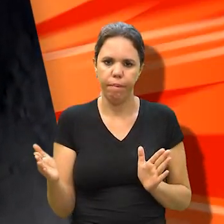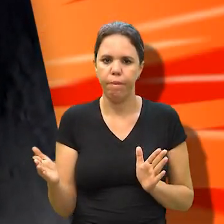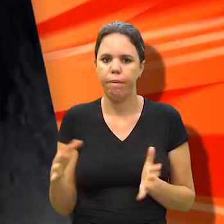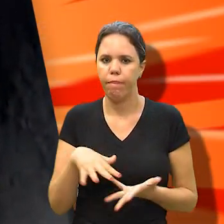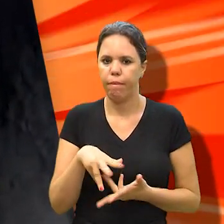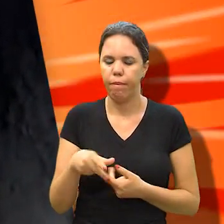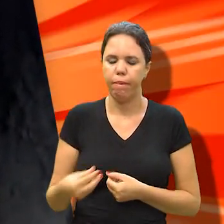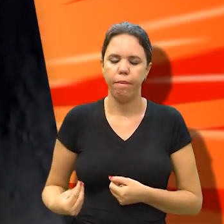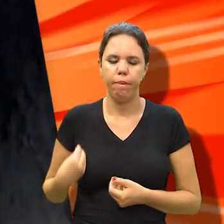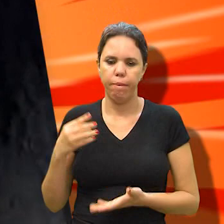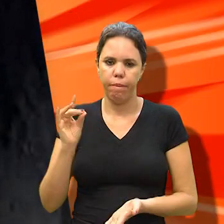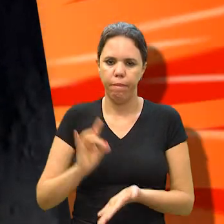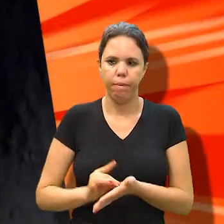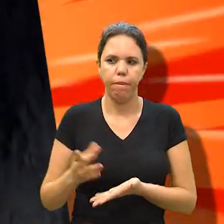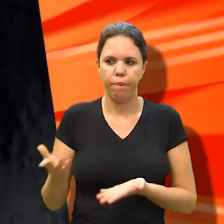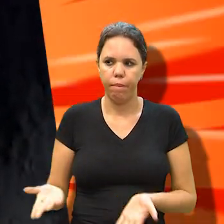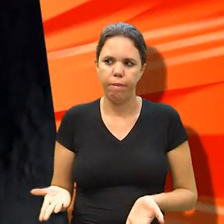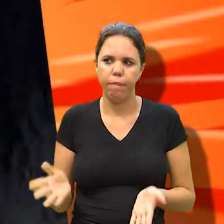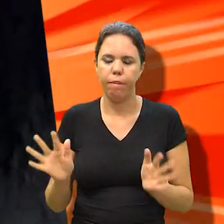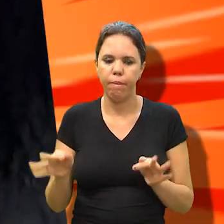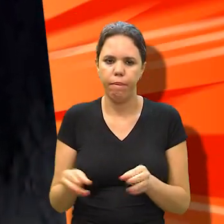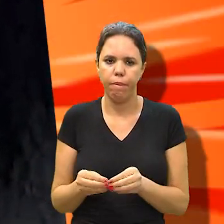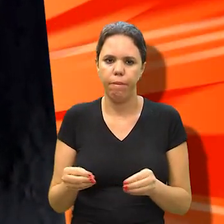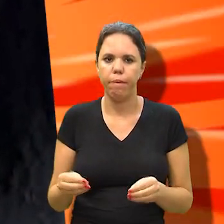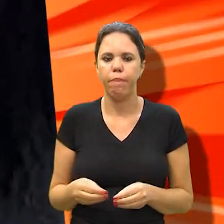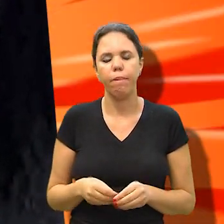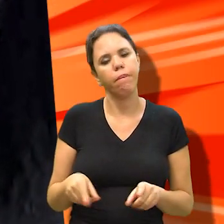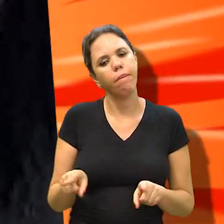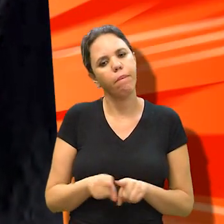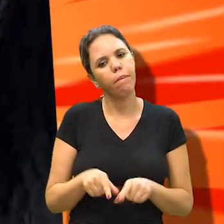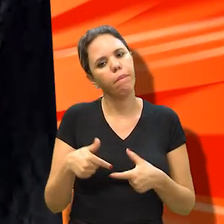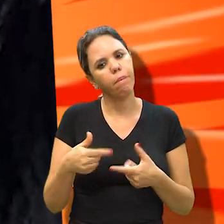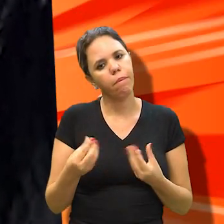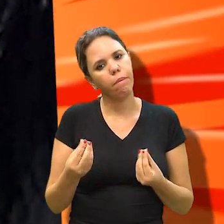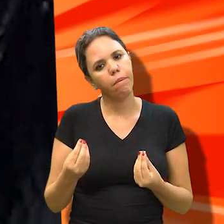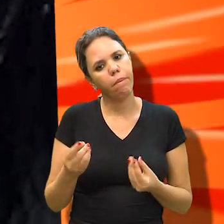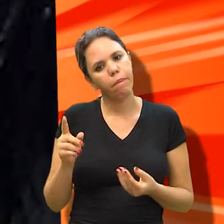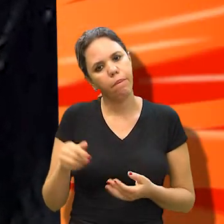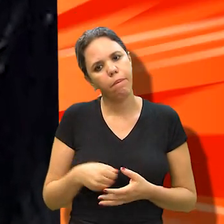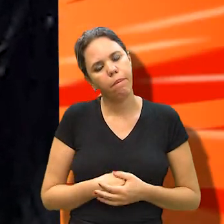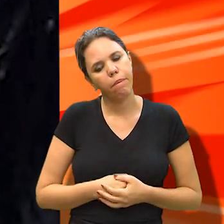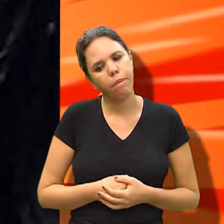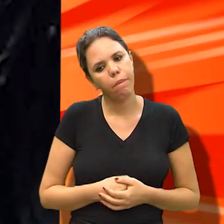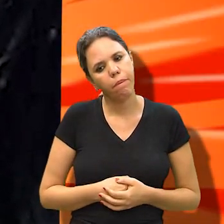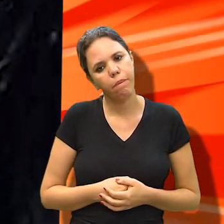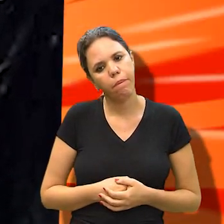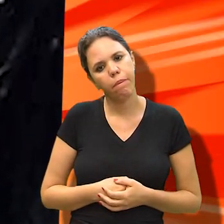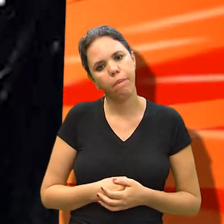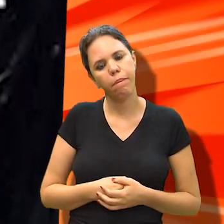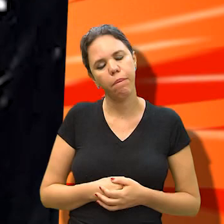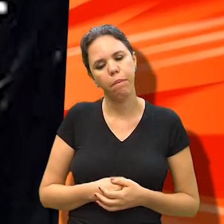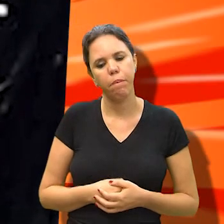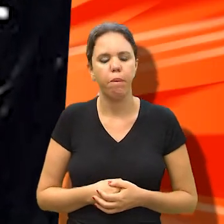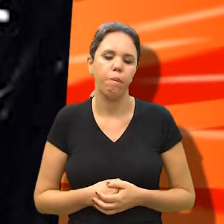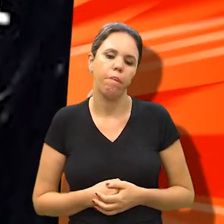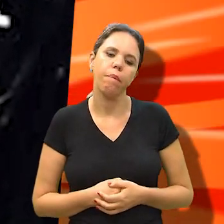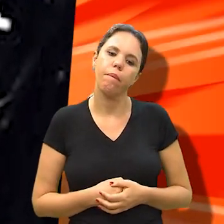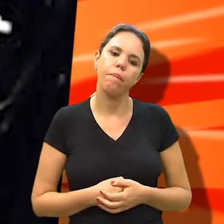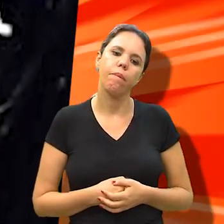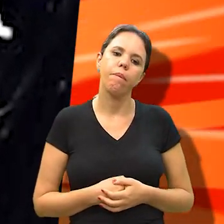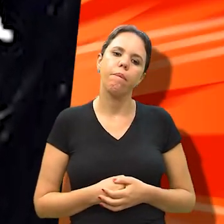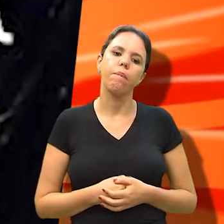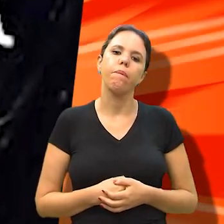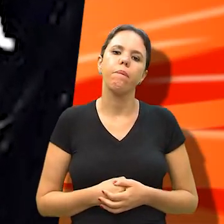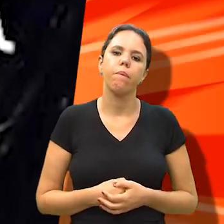esse nosso mundo físico aqui. Enfim, a obra também trabalha bastante com isso, né? Com esse